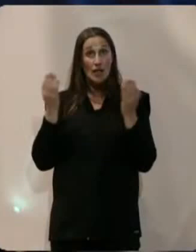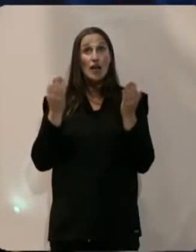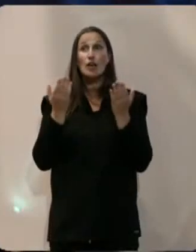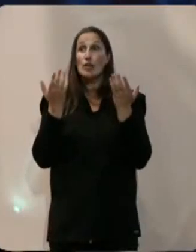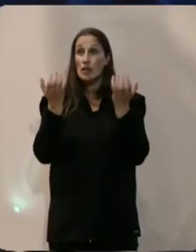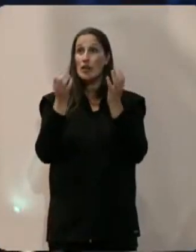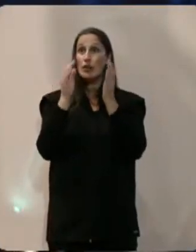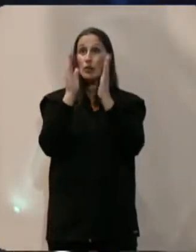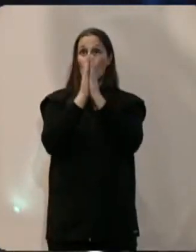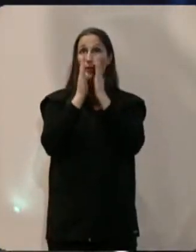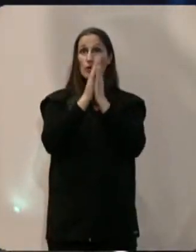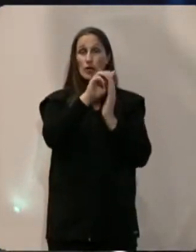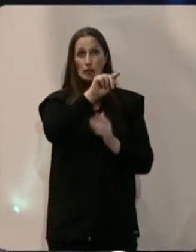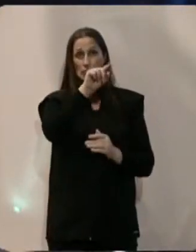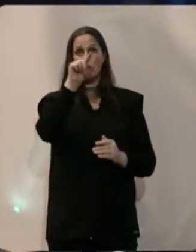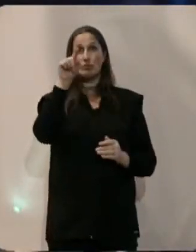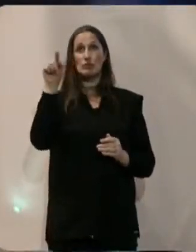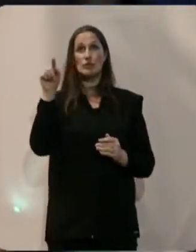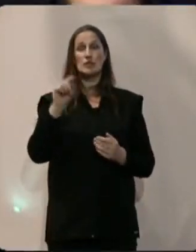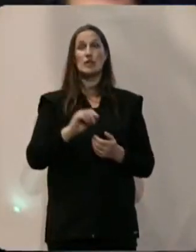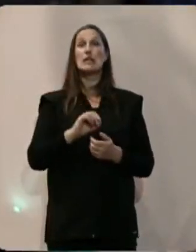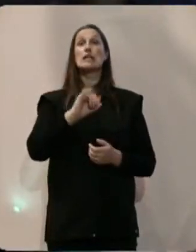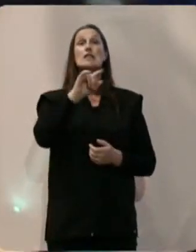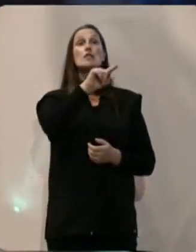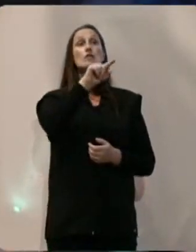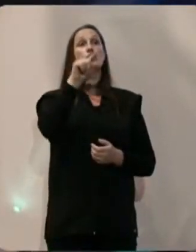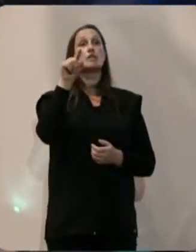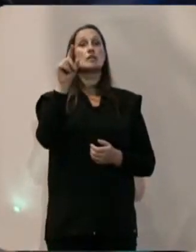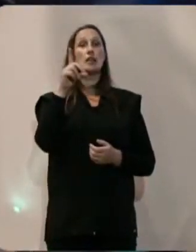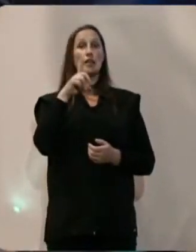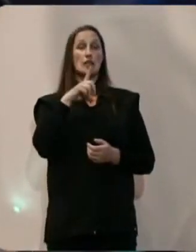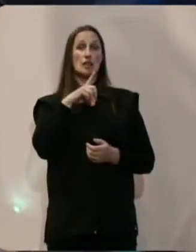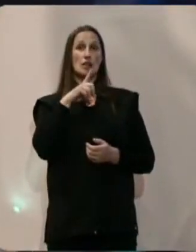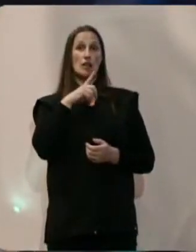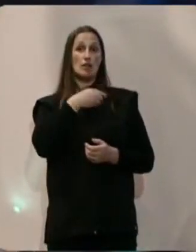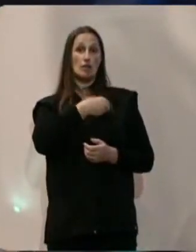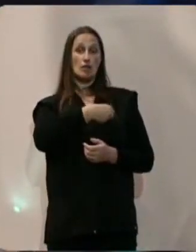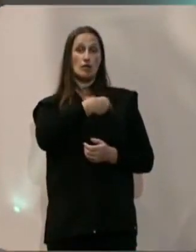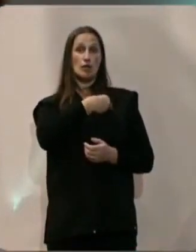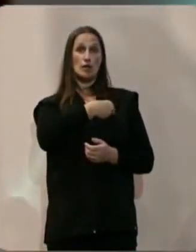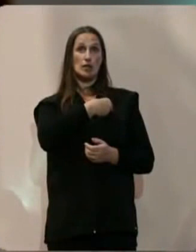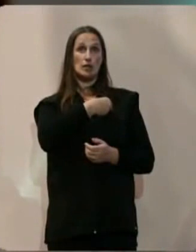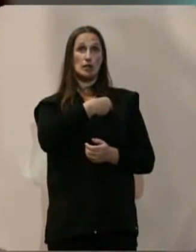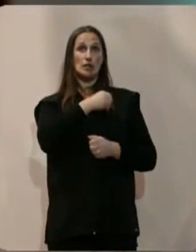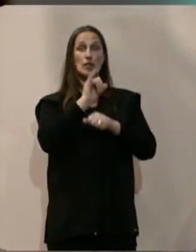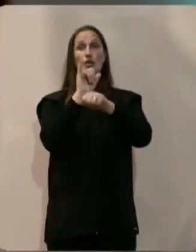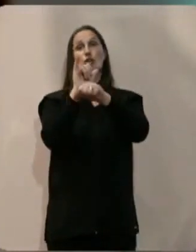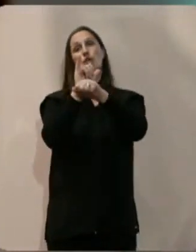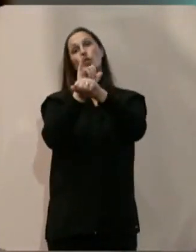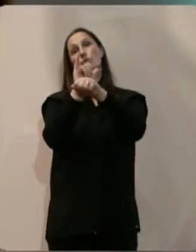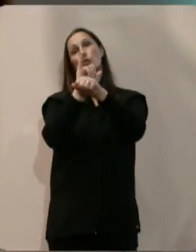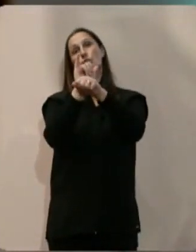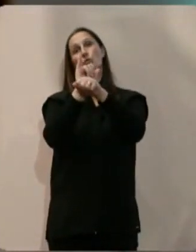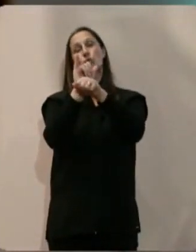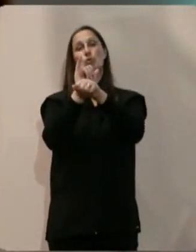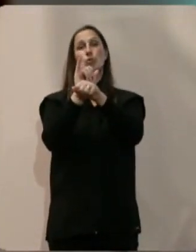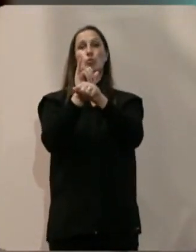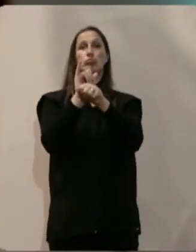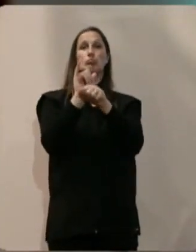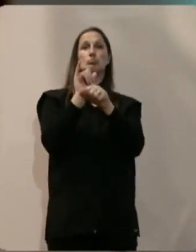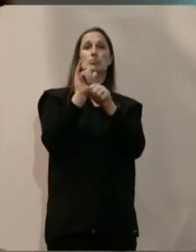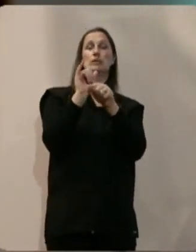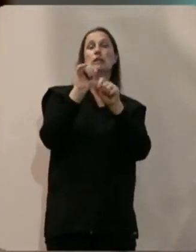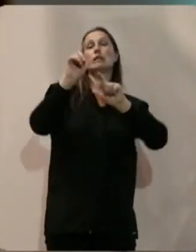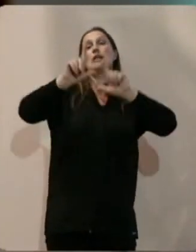gente orar junto. Se você está assistindo pelo YouTube, pela televisão,